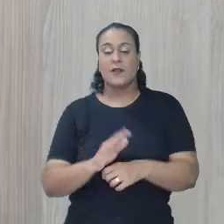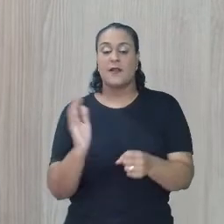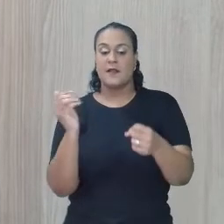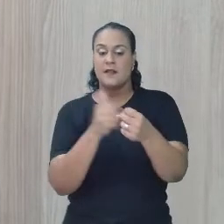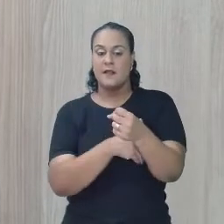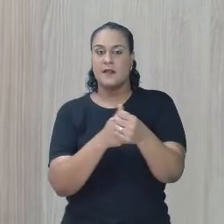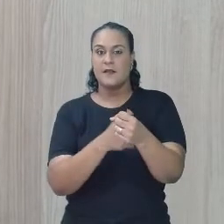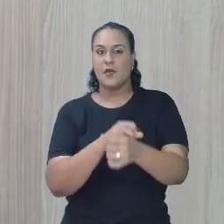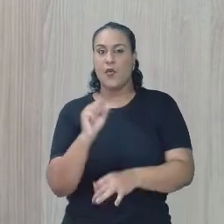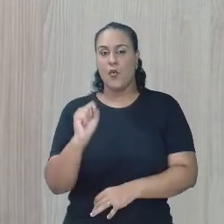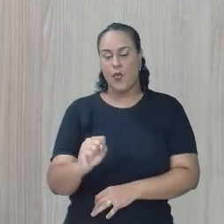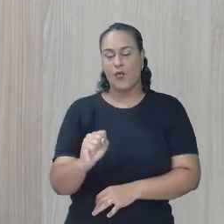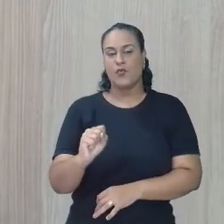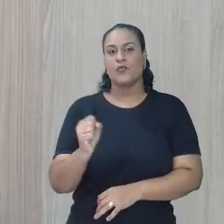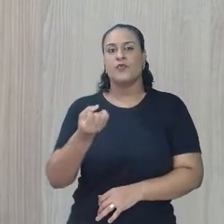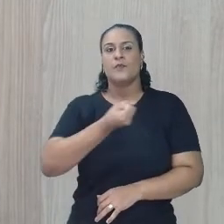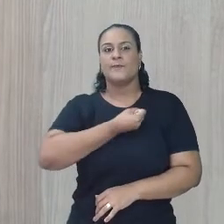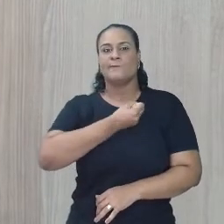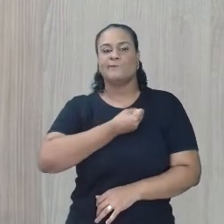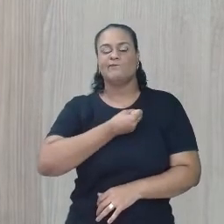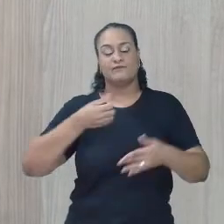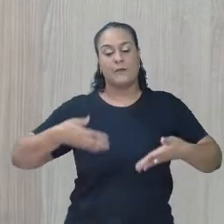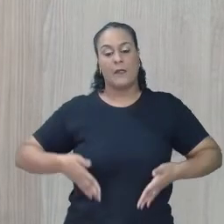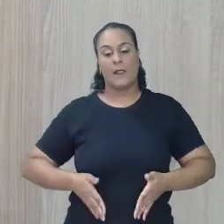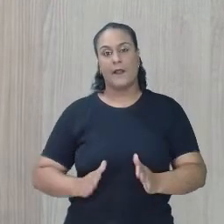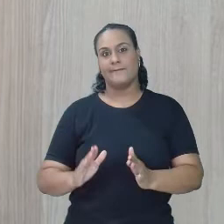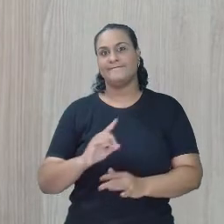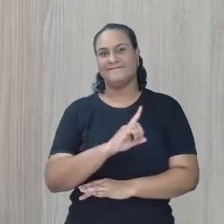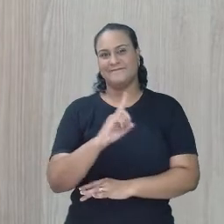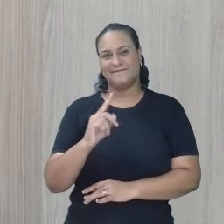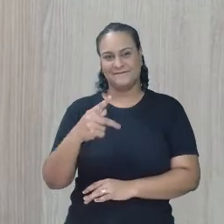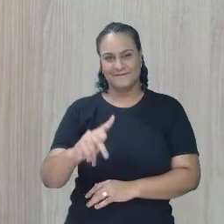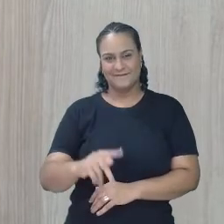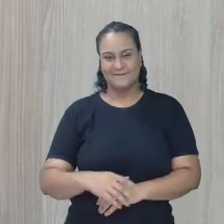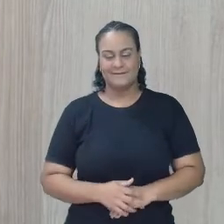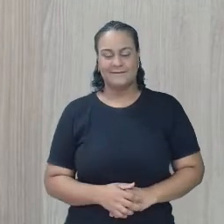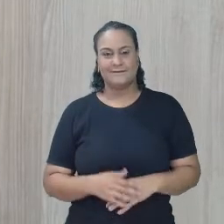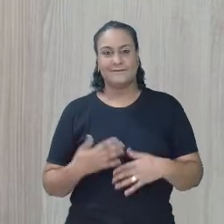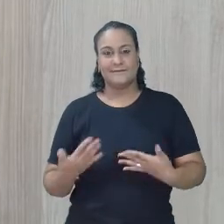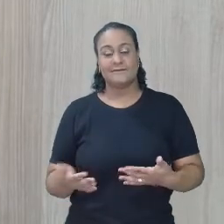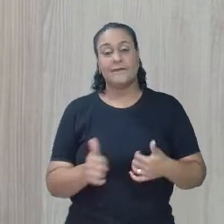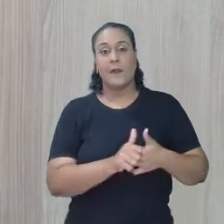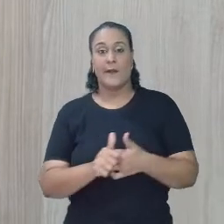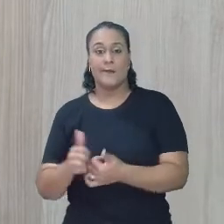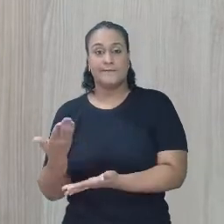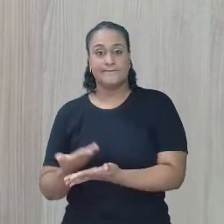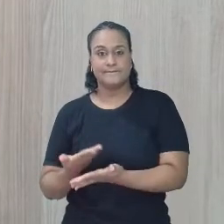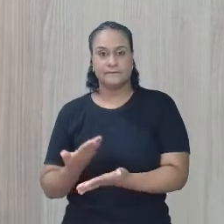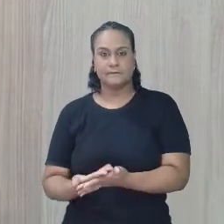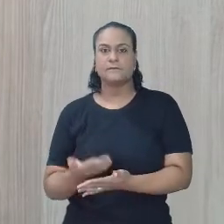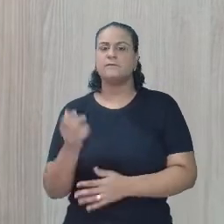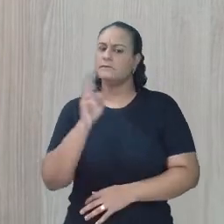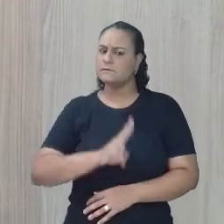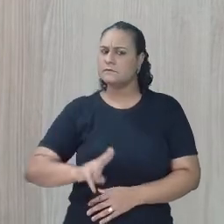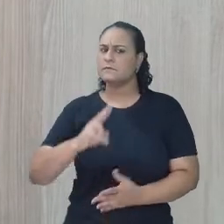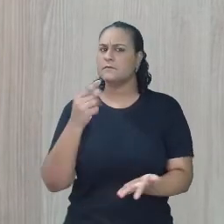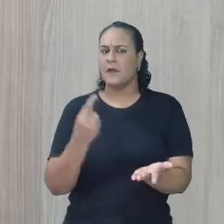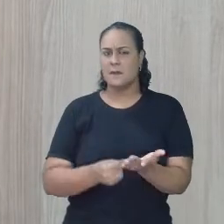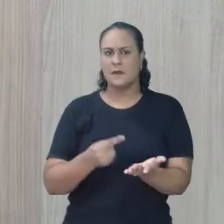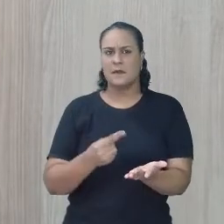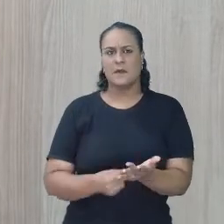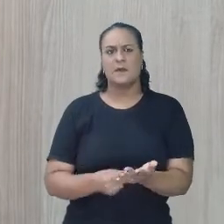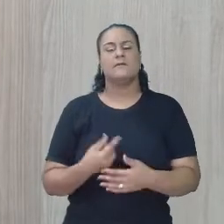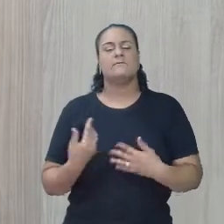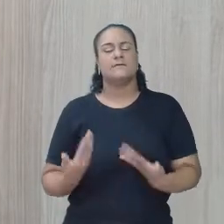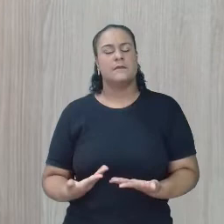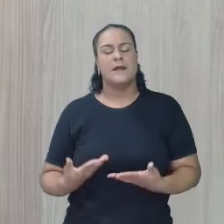são os 8 dígitos do dia do seu nascimento, tá bom? Então acompanha aqui a aula com a gente através do aplicativo. É muito